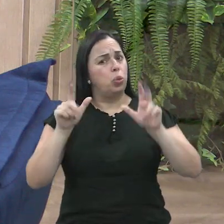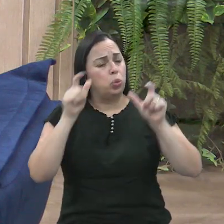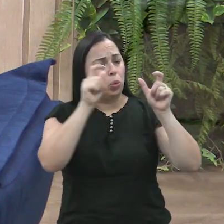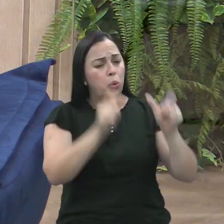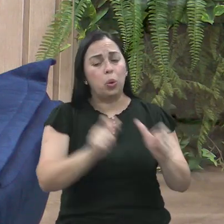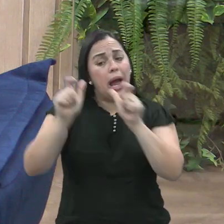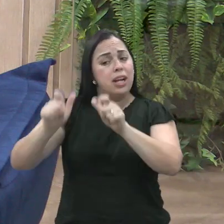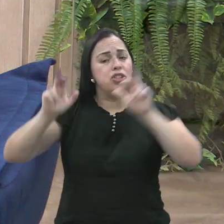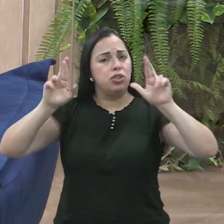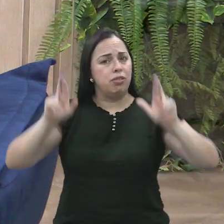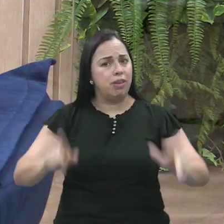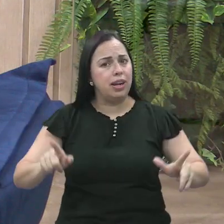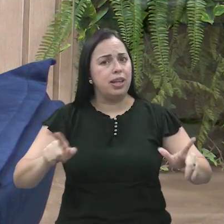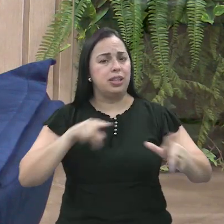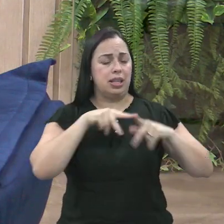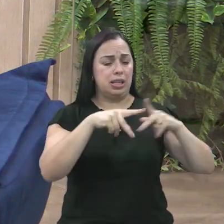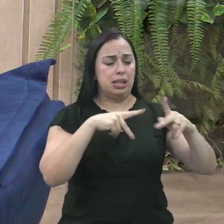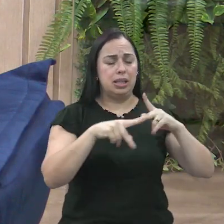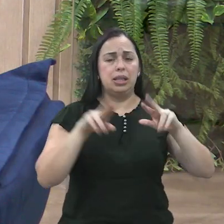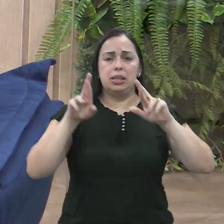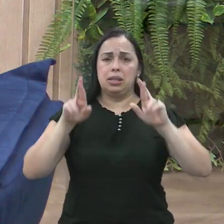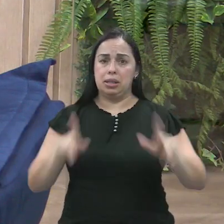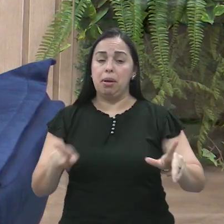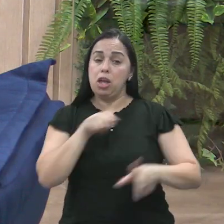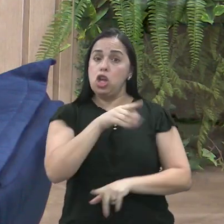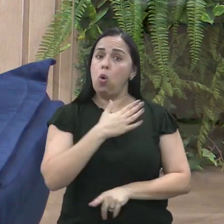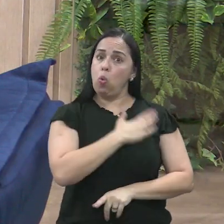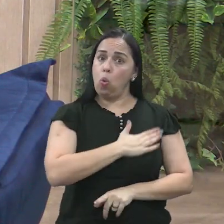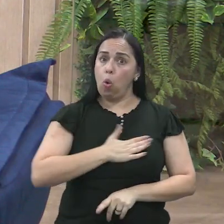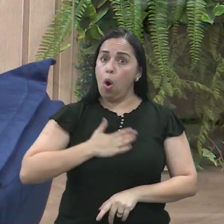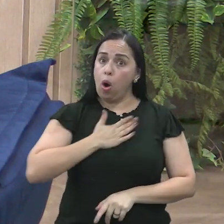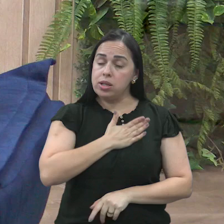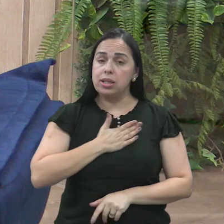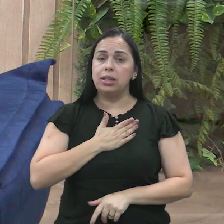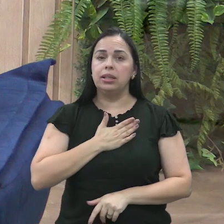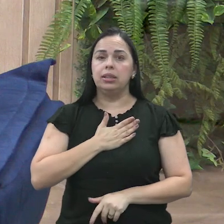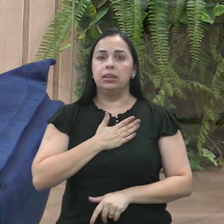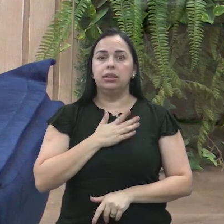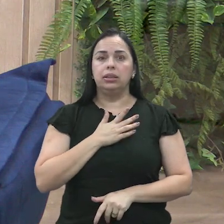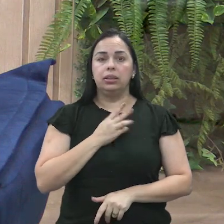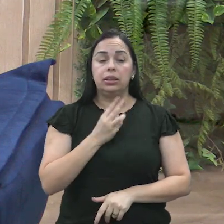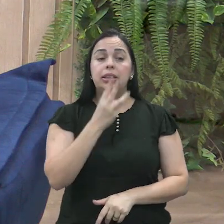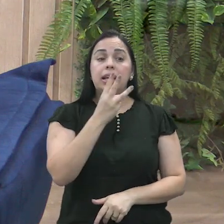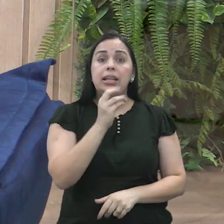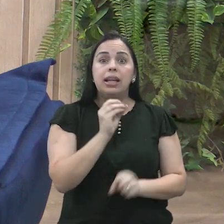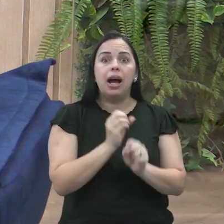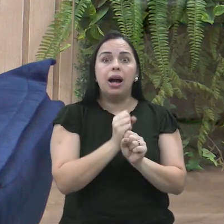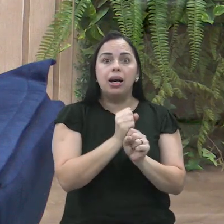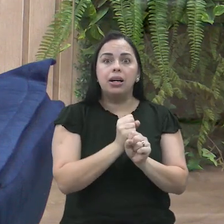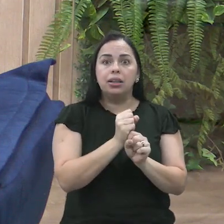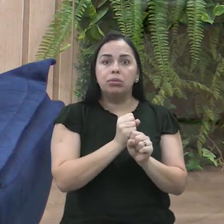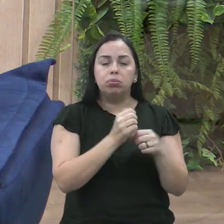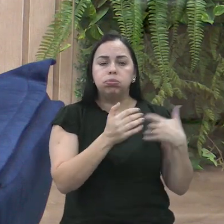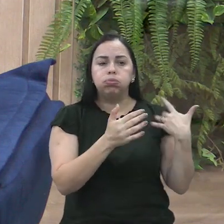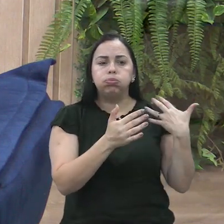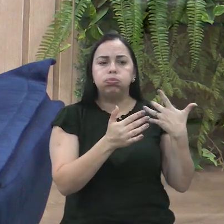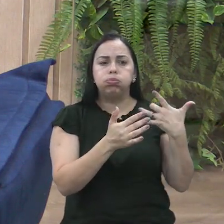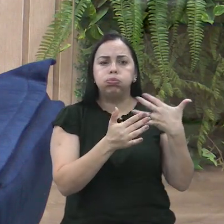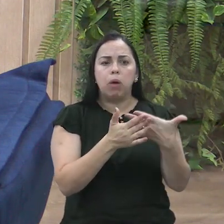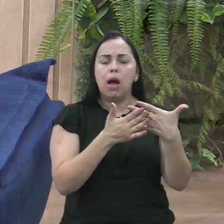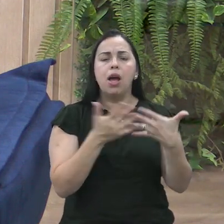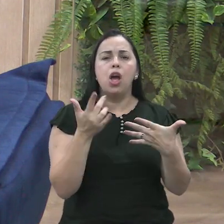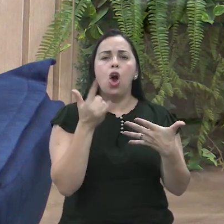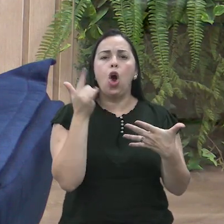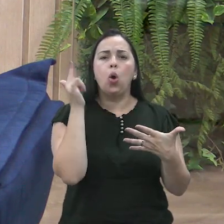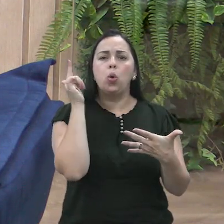aprender a trabalhar numa região nova, diferente de Minas Gerais, região a qual me afeiçoei muito, e depois de